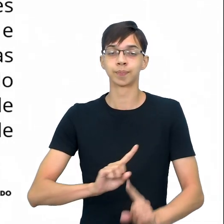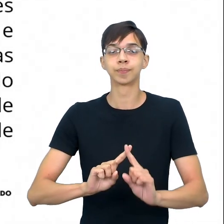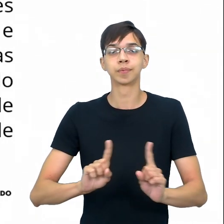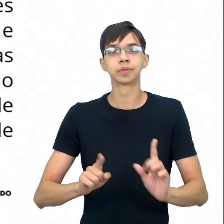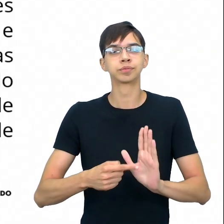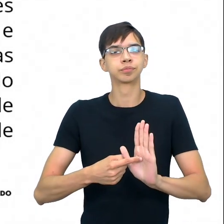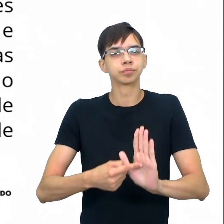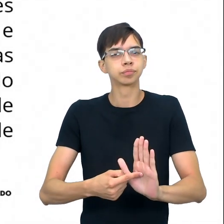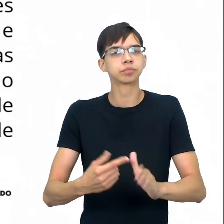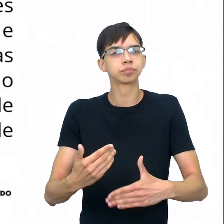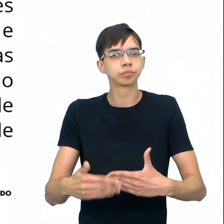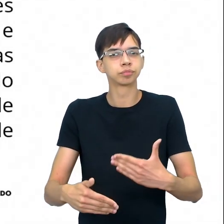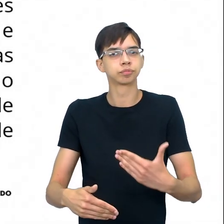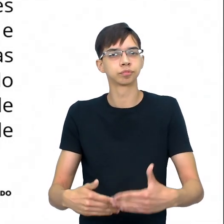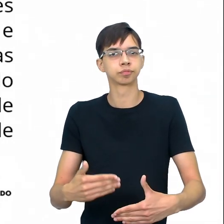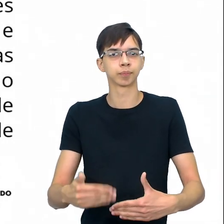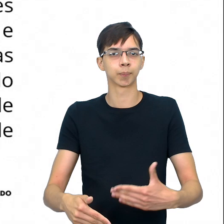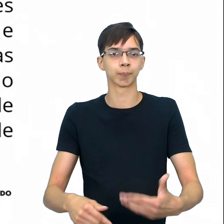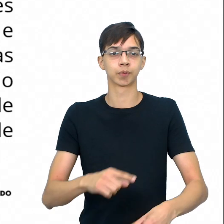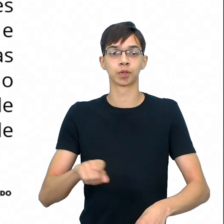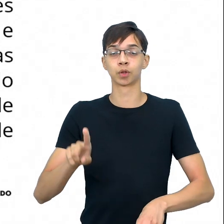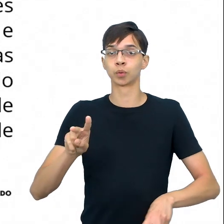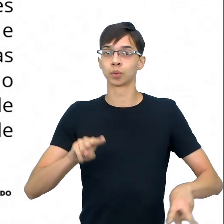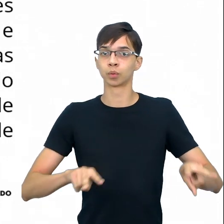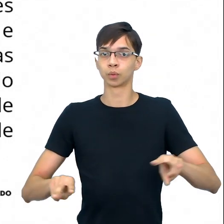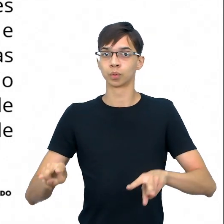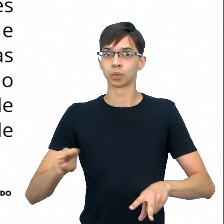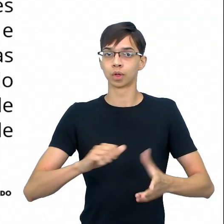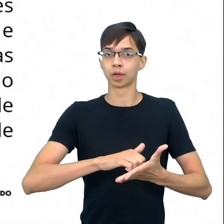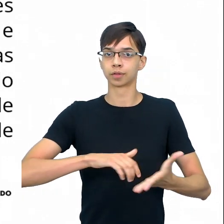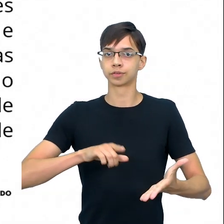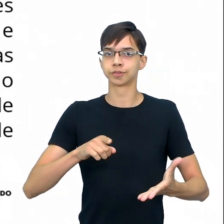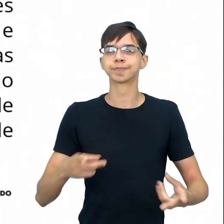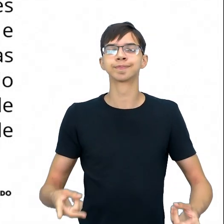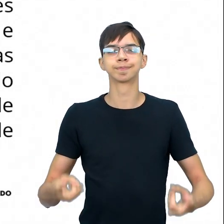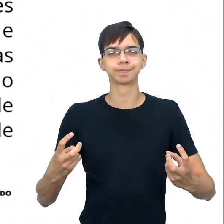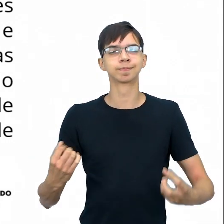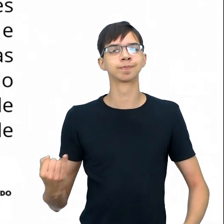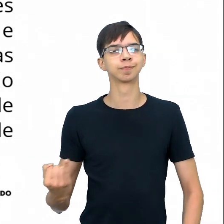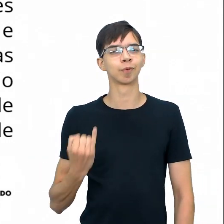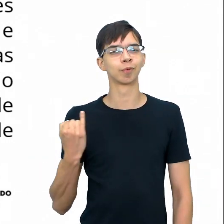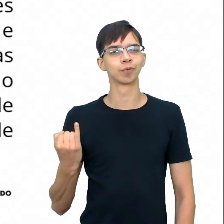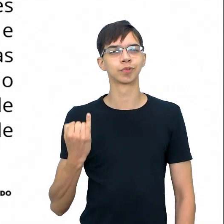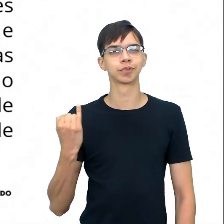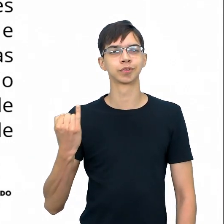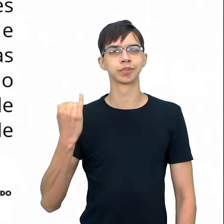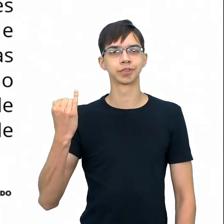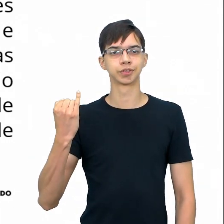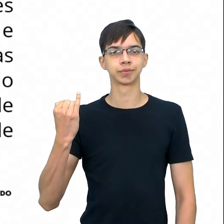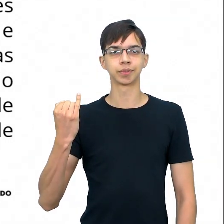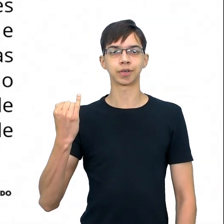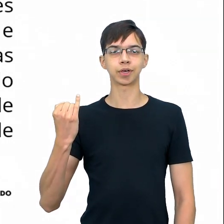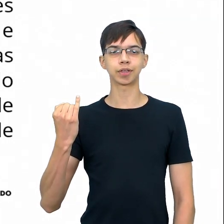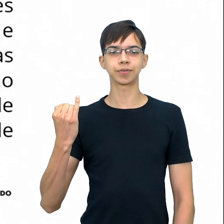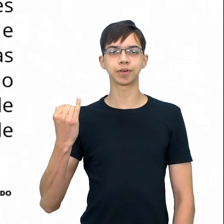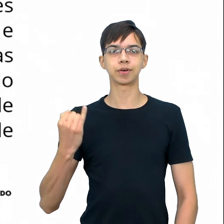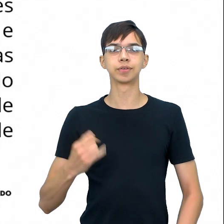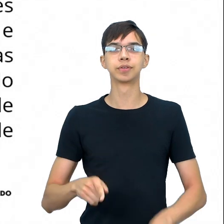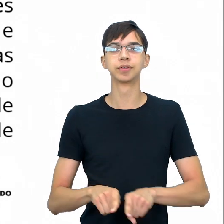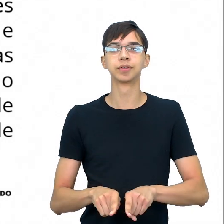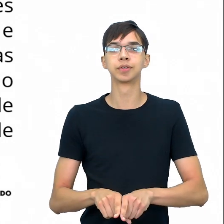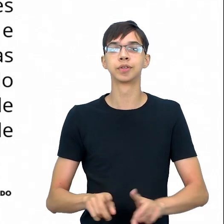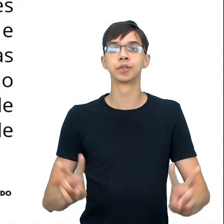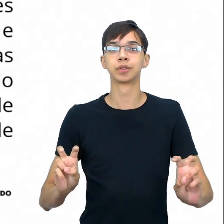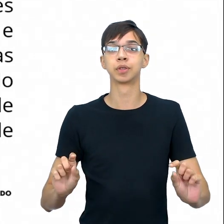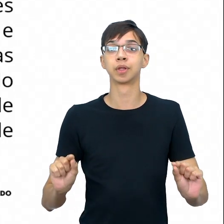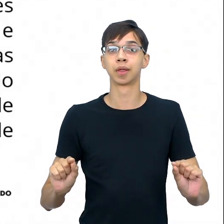apresentando as atividades para vocês, vocês vão perceber o quanto ela é importante e essencial, sim, e os motivos que